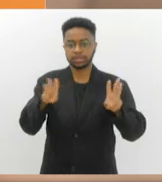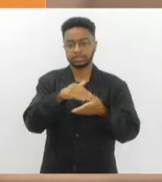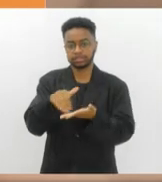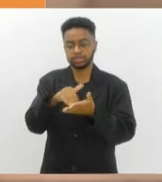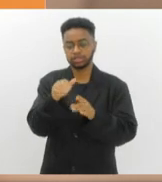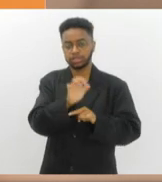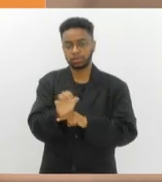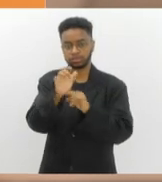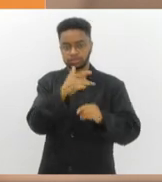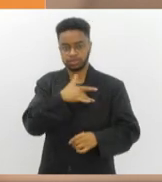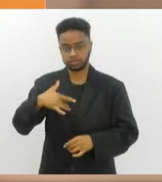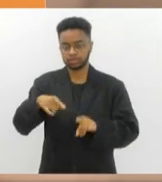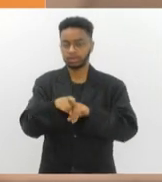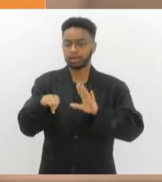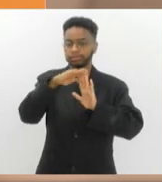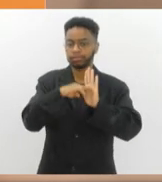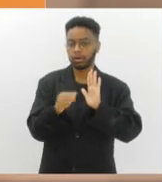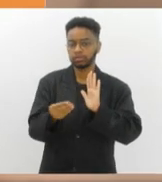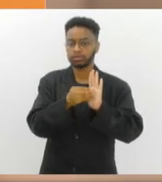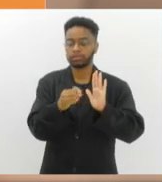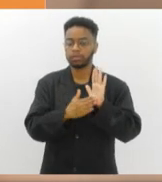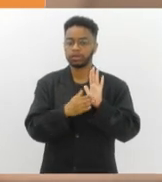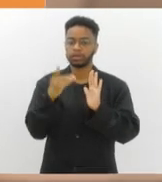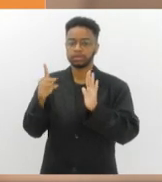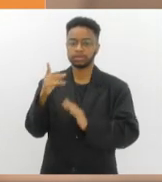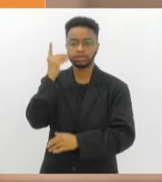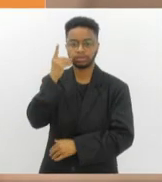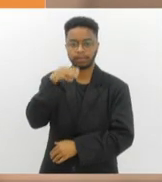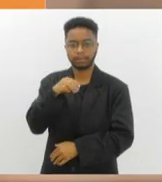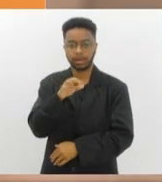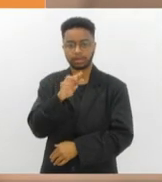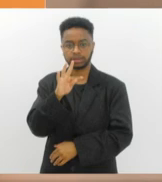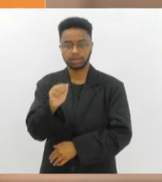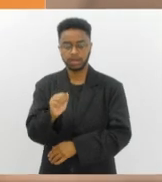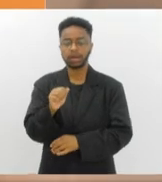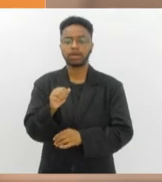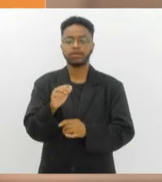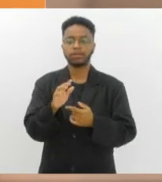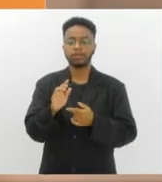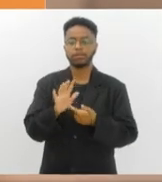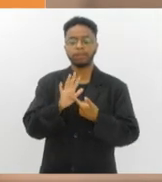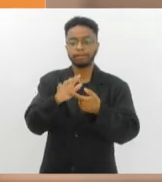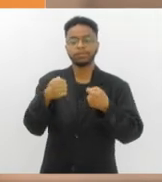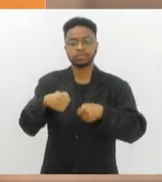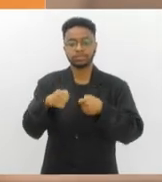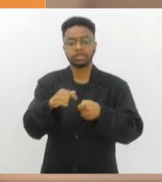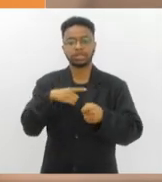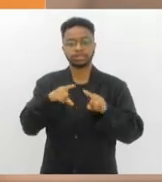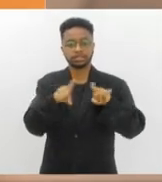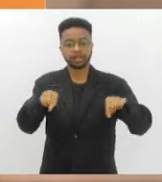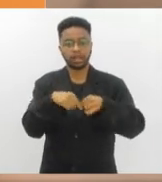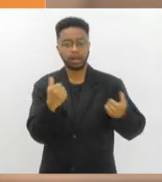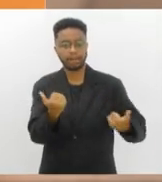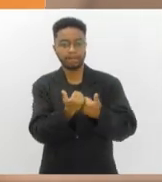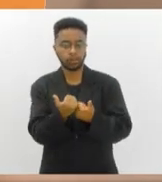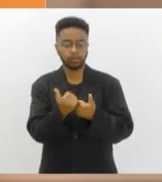Saúde. Também na pauta, uma proposta da deputada Marta Rocha, que determina a disponibilização de uma sala de apoio para